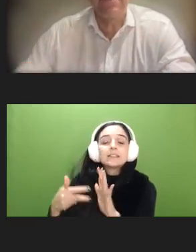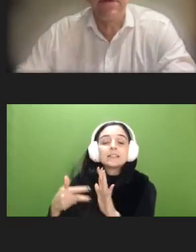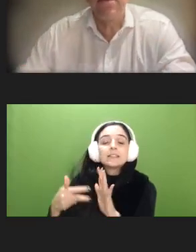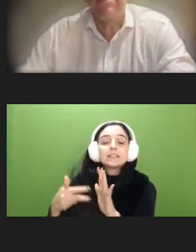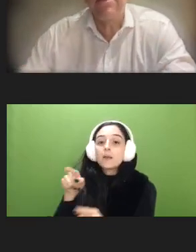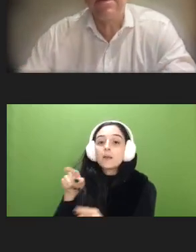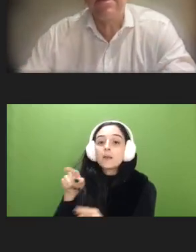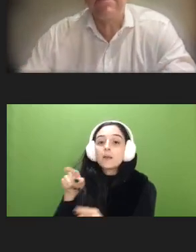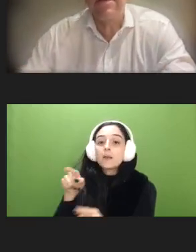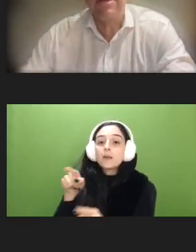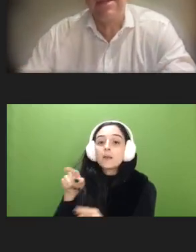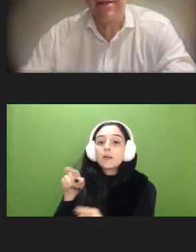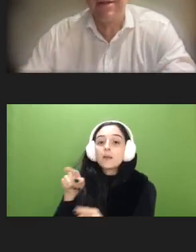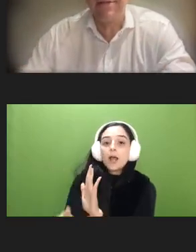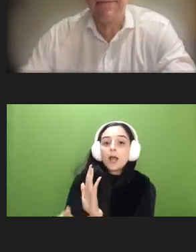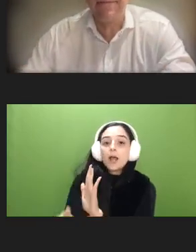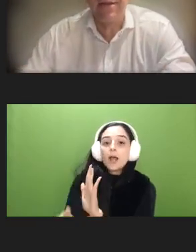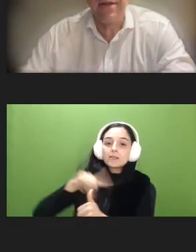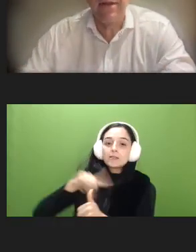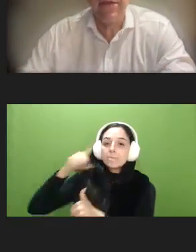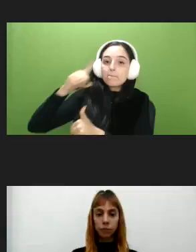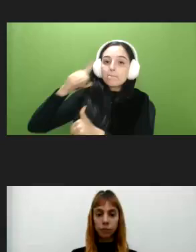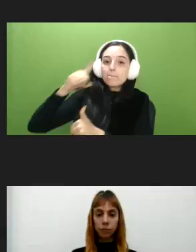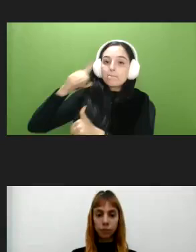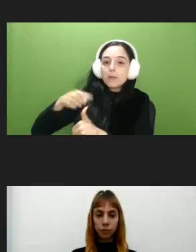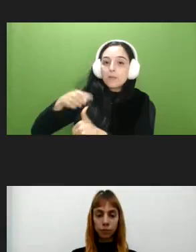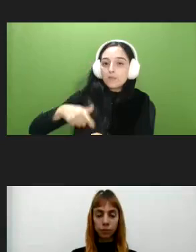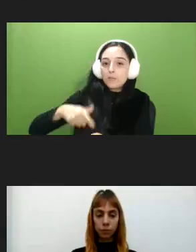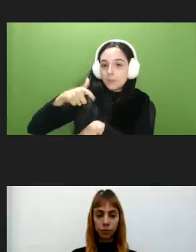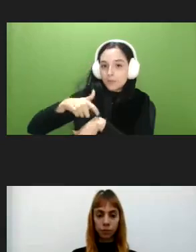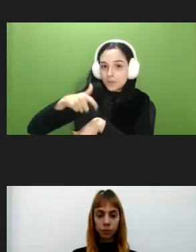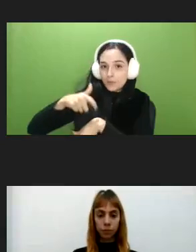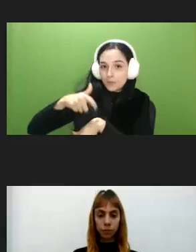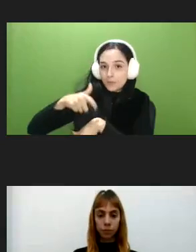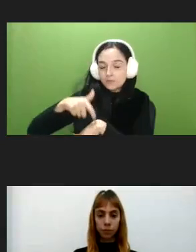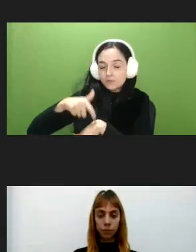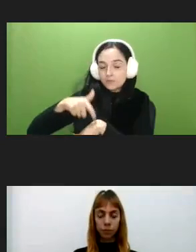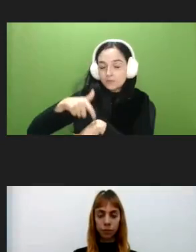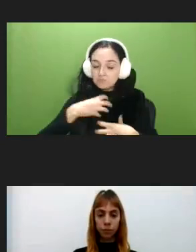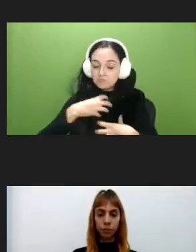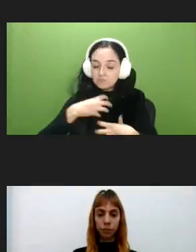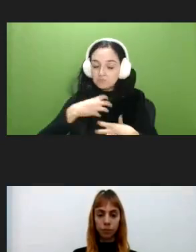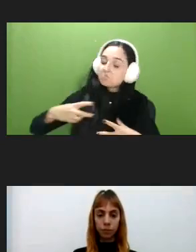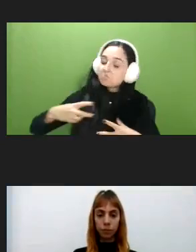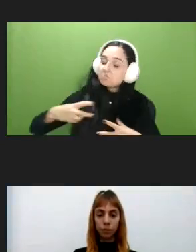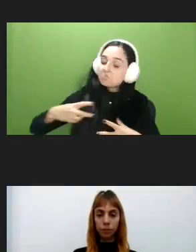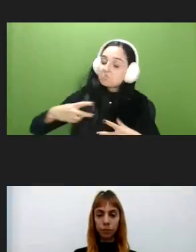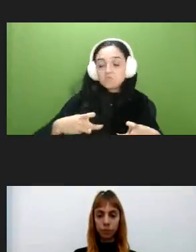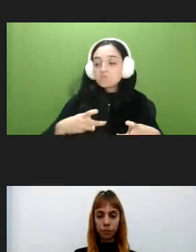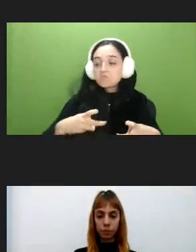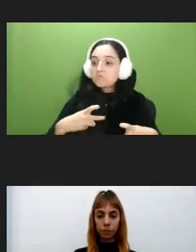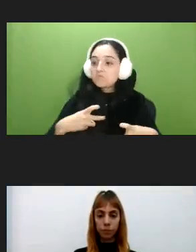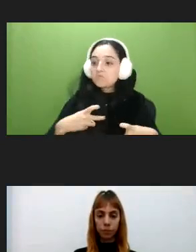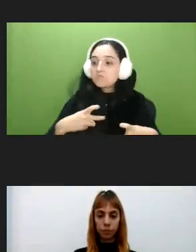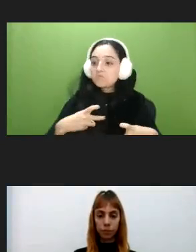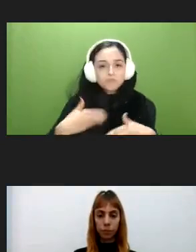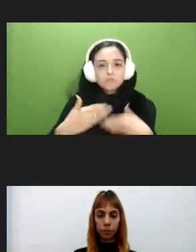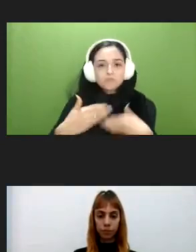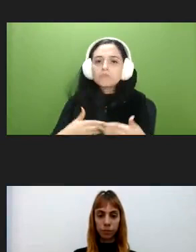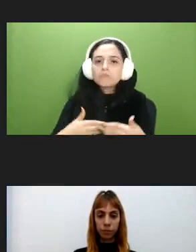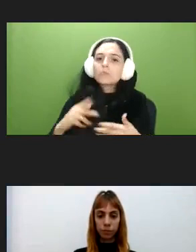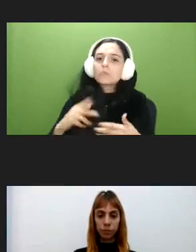primeiros sintomas que você está tendo. Se você deixa só para ir procurar